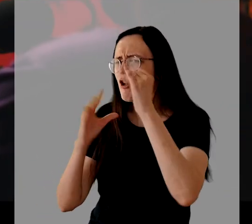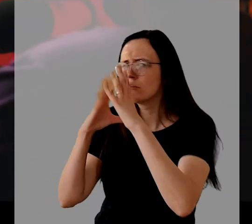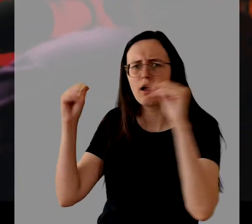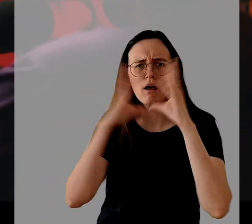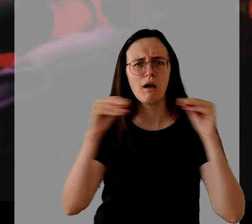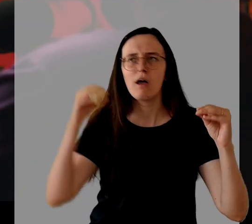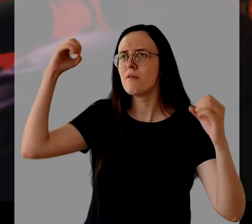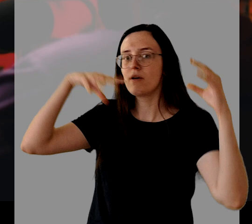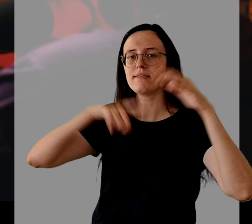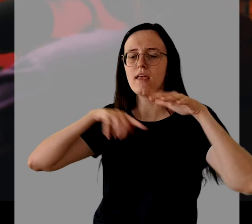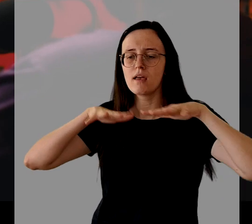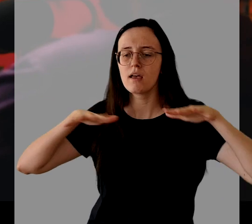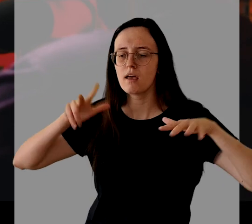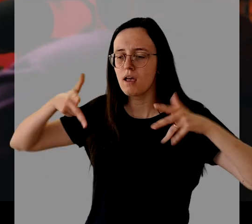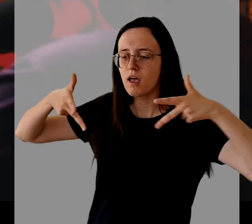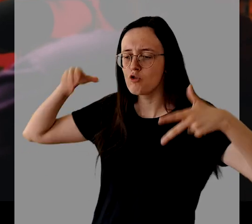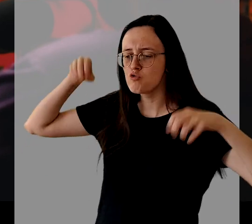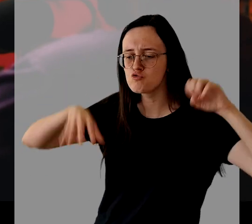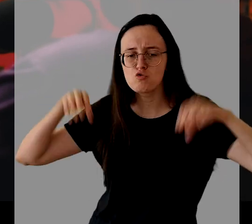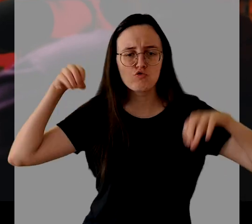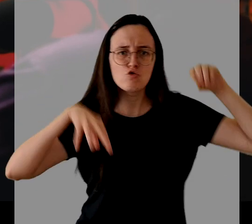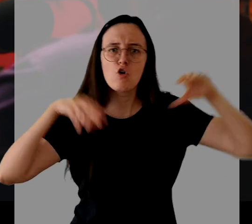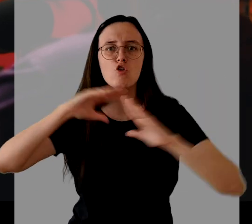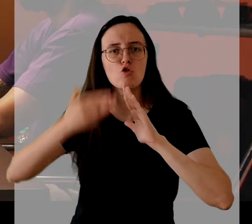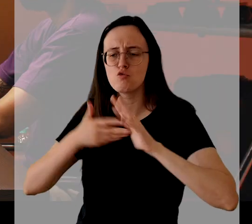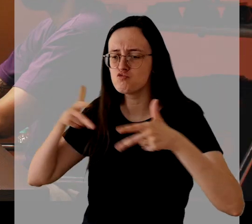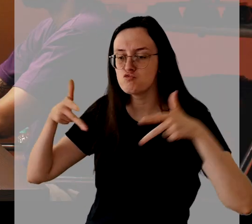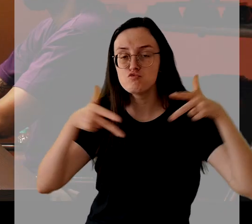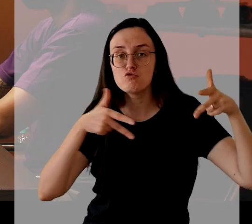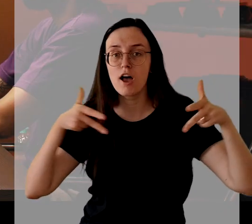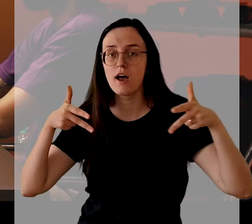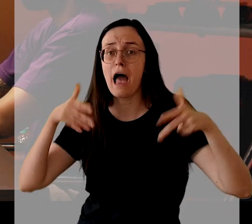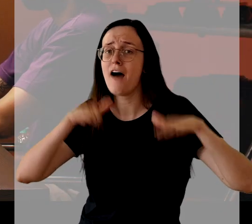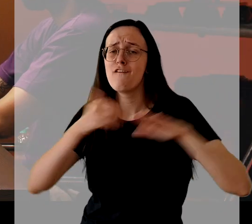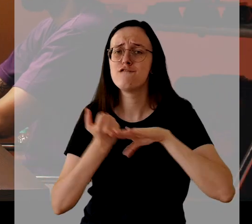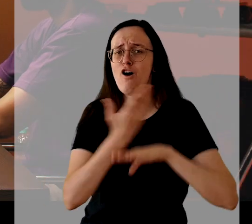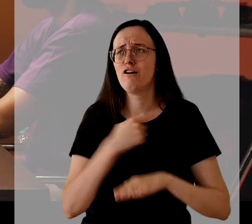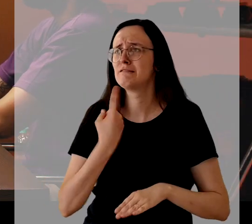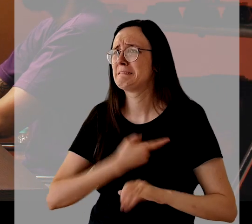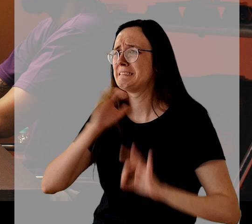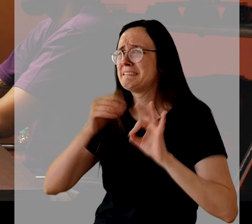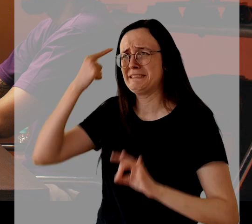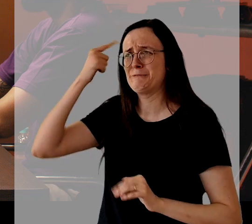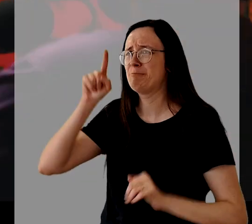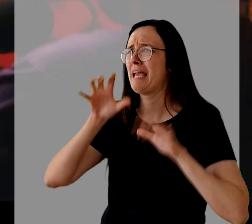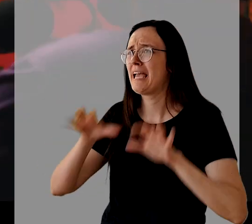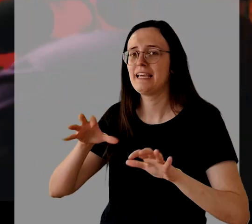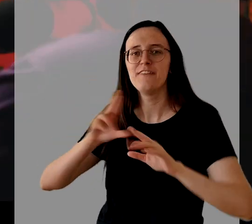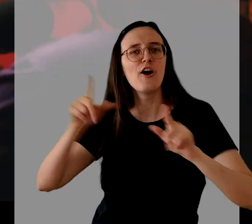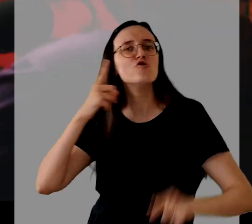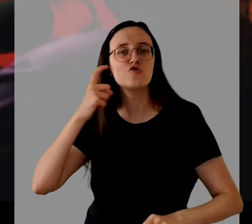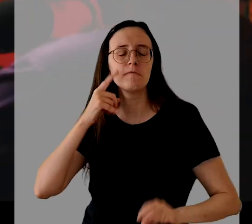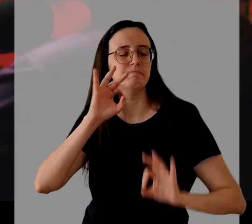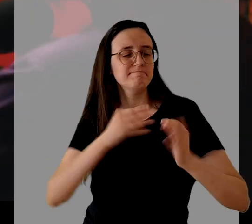tudo, vamos fazer tudo iluminação aérea, e saiu completamente fora do que a gente já tinha planejado. E pro som direto também foi a